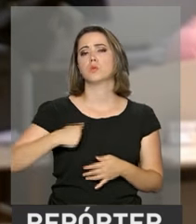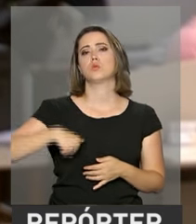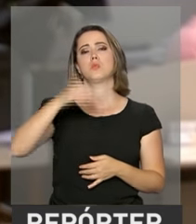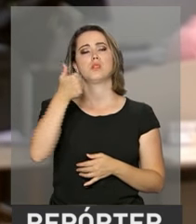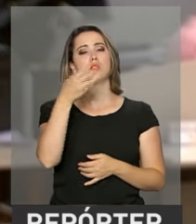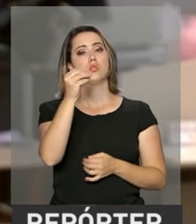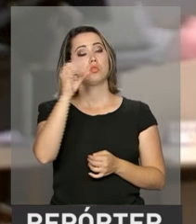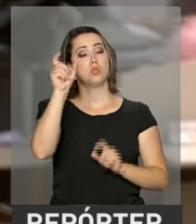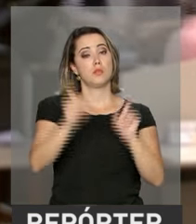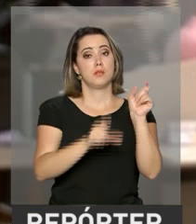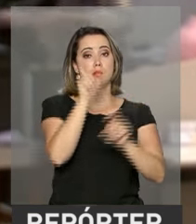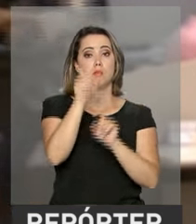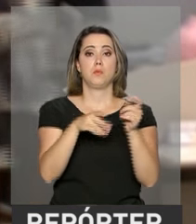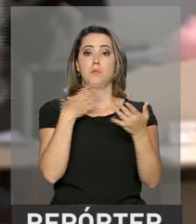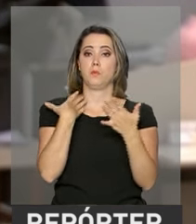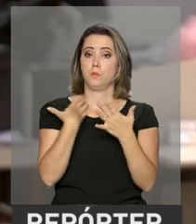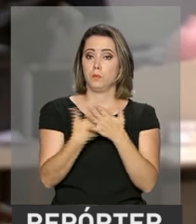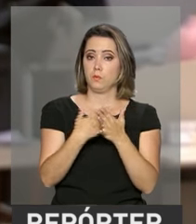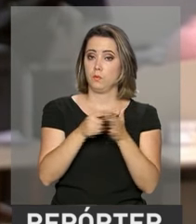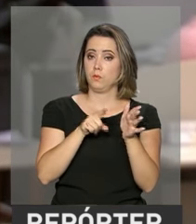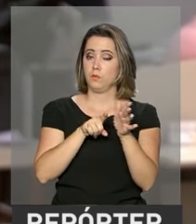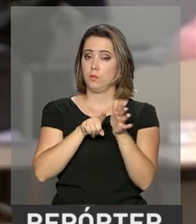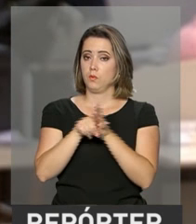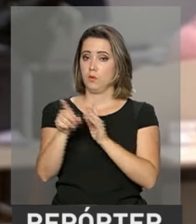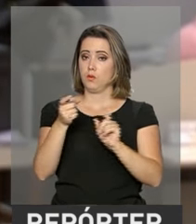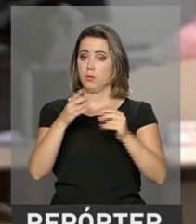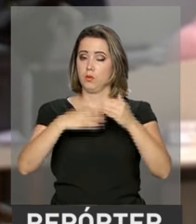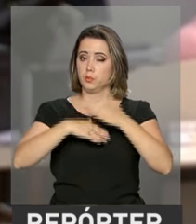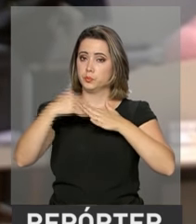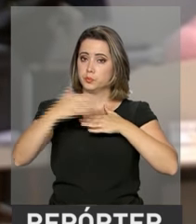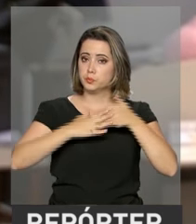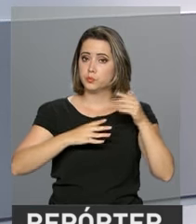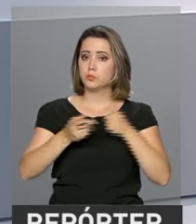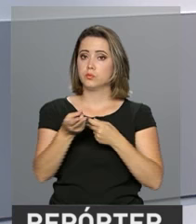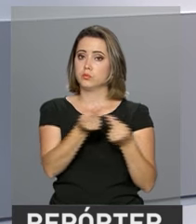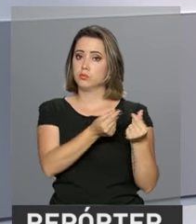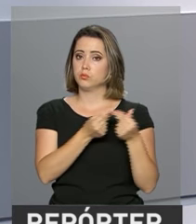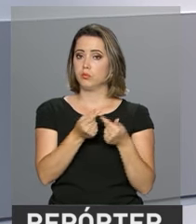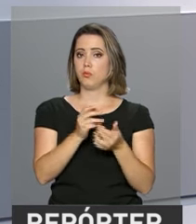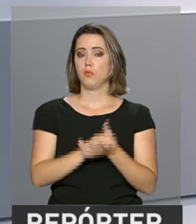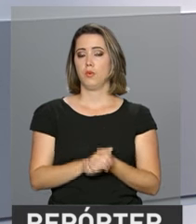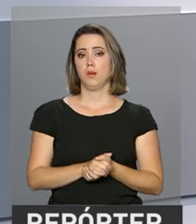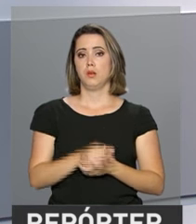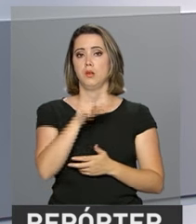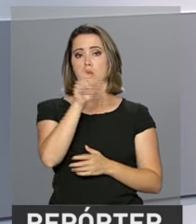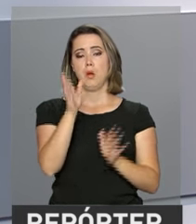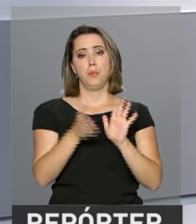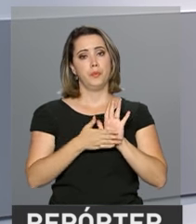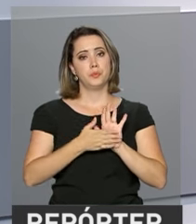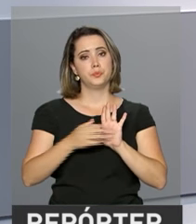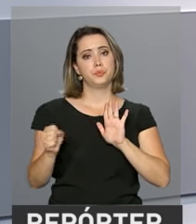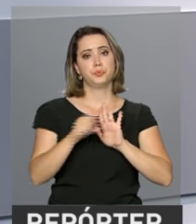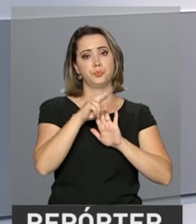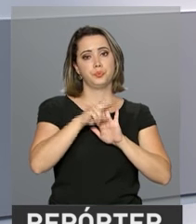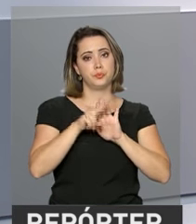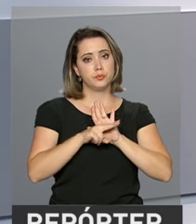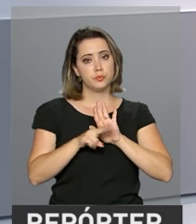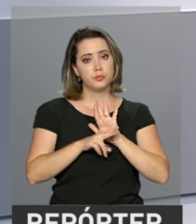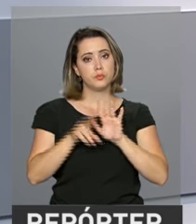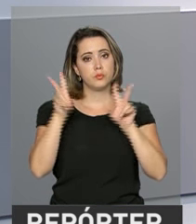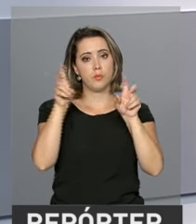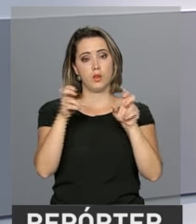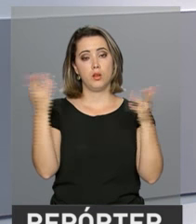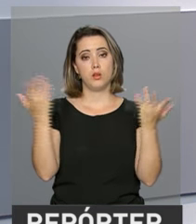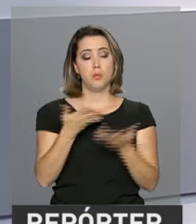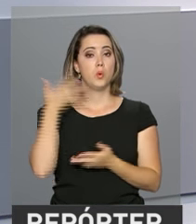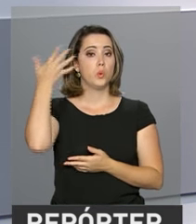analistas e empresas do mercado financeiro. De São Paulo, José Luiz Filho. E a proposta de reforma da Previdência foi tema